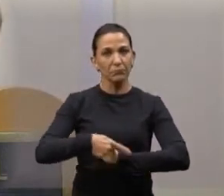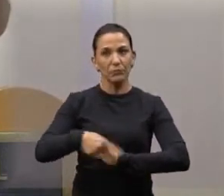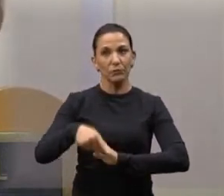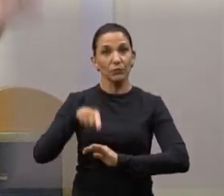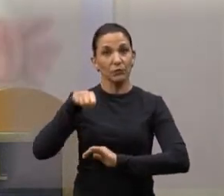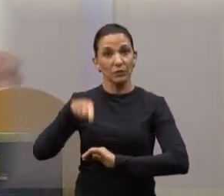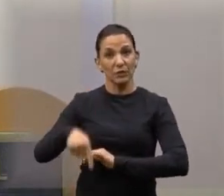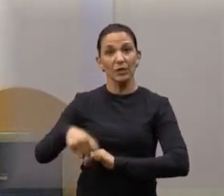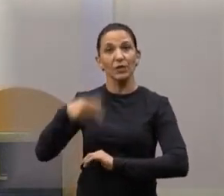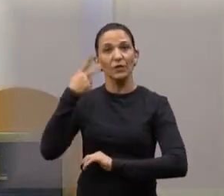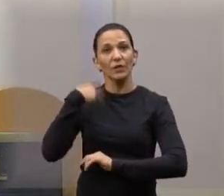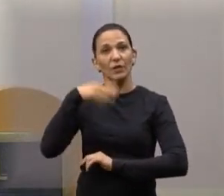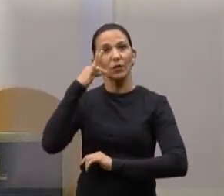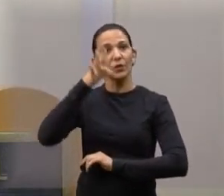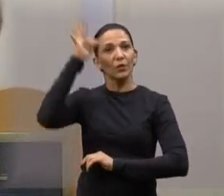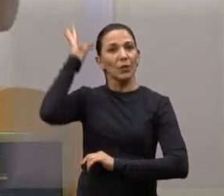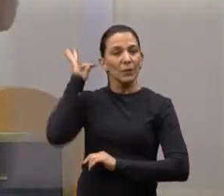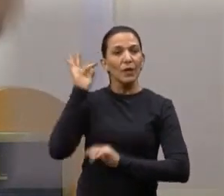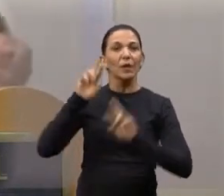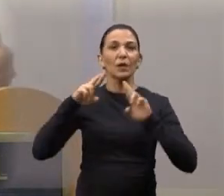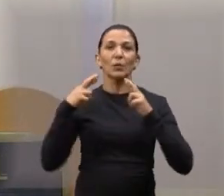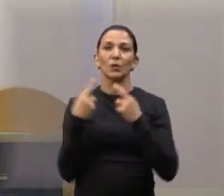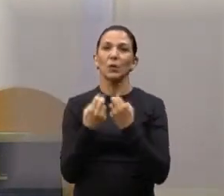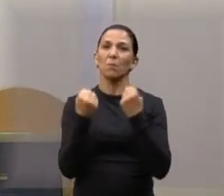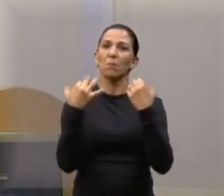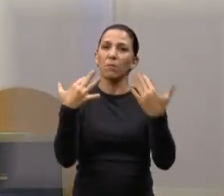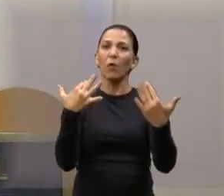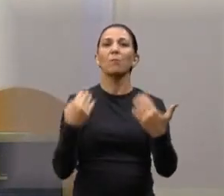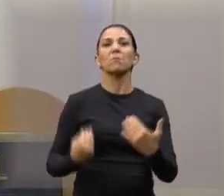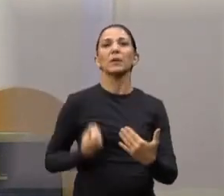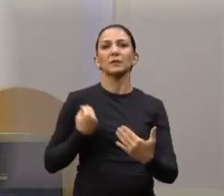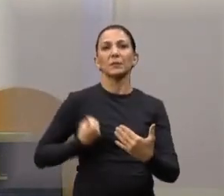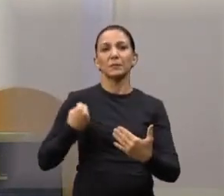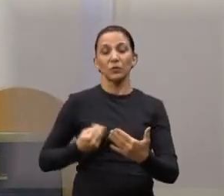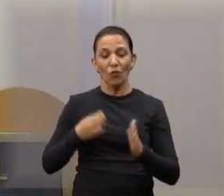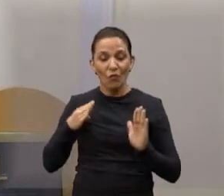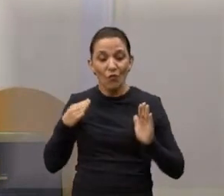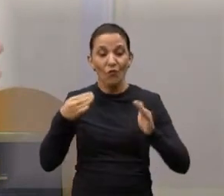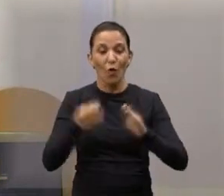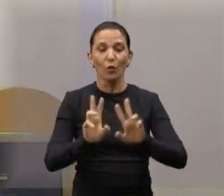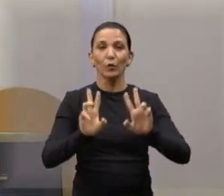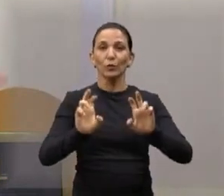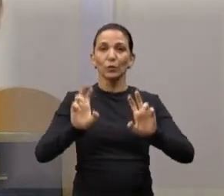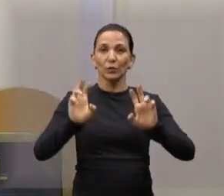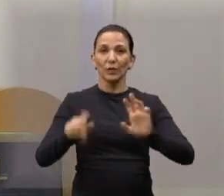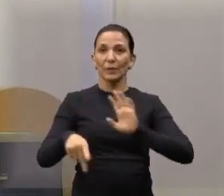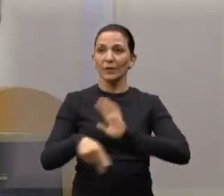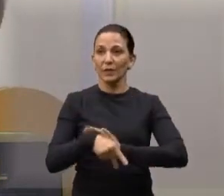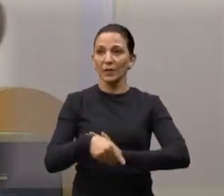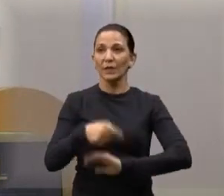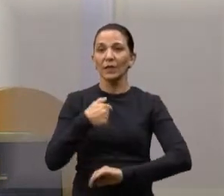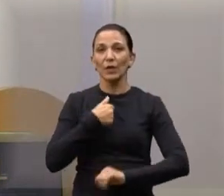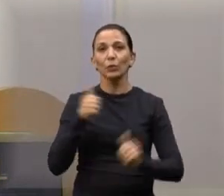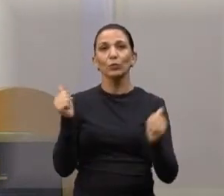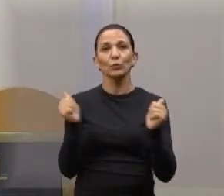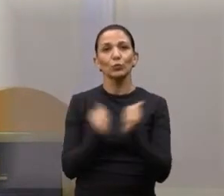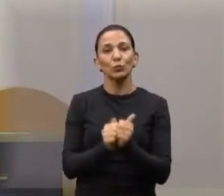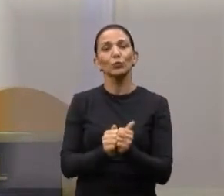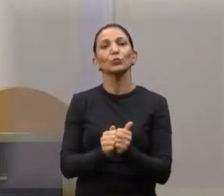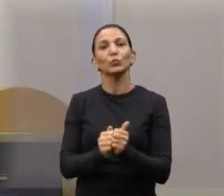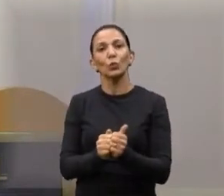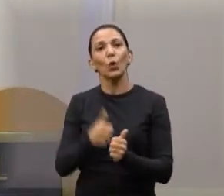foi a que mais coordenou audiências, foi a que mais foi participativa, e que temos aí como coadjuvante eu e o Aloysio